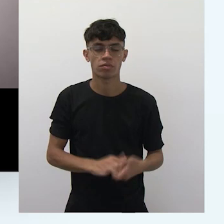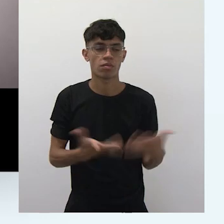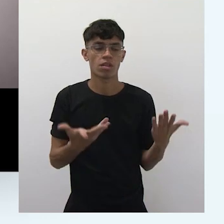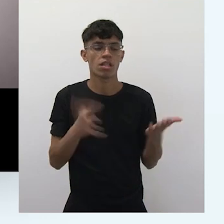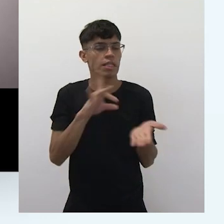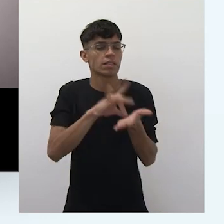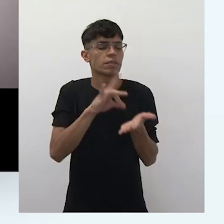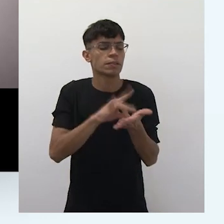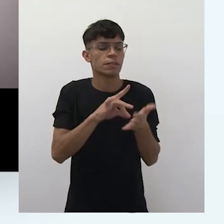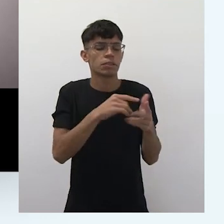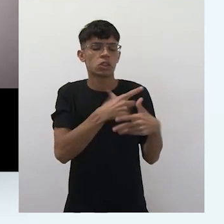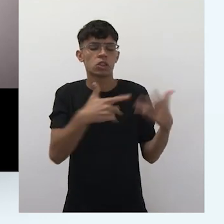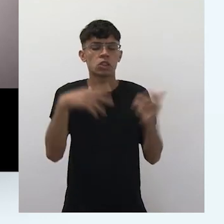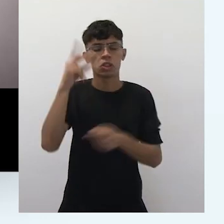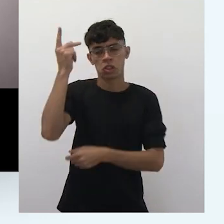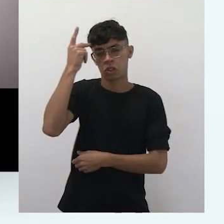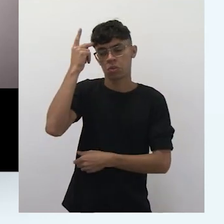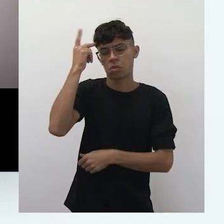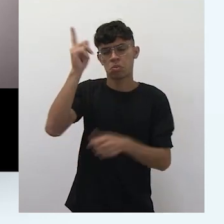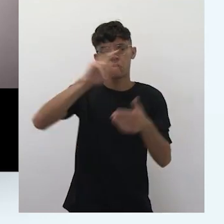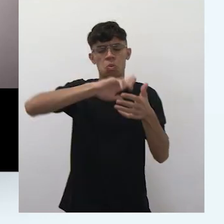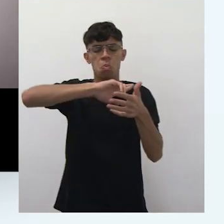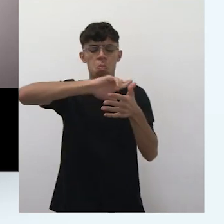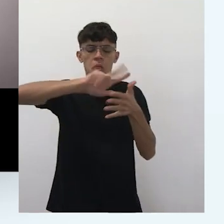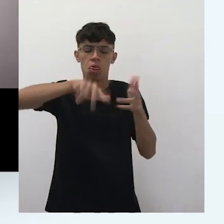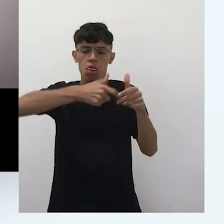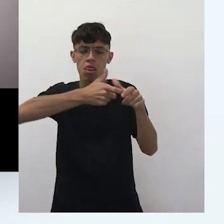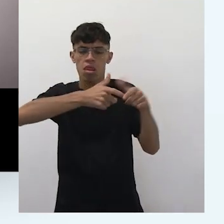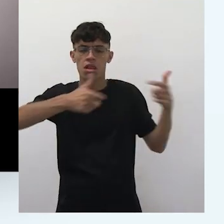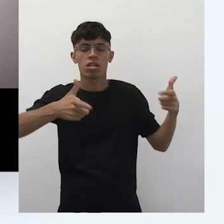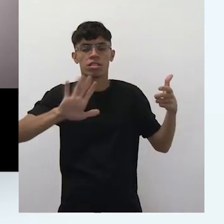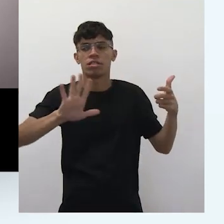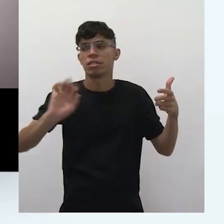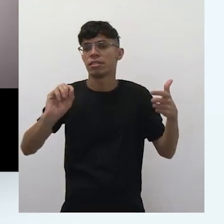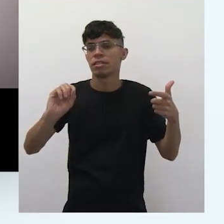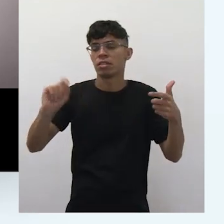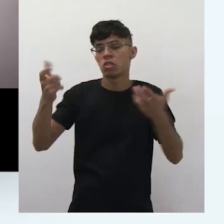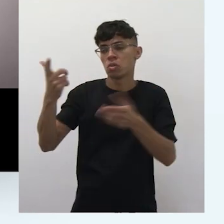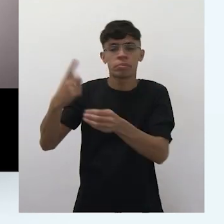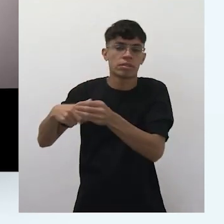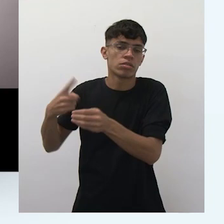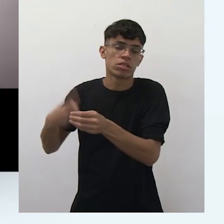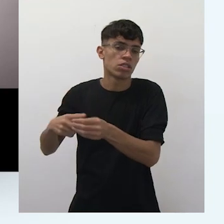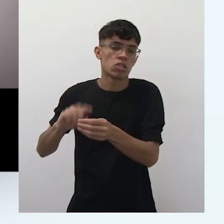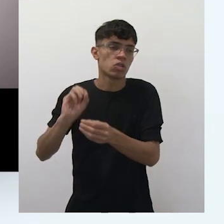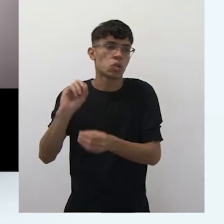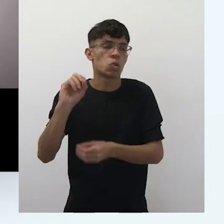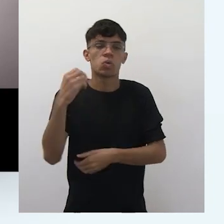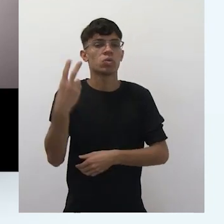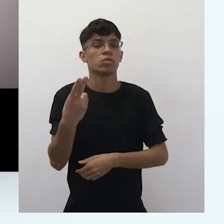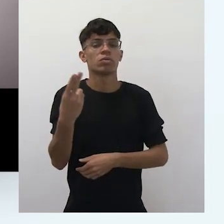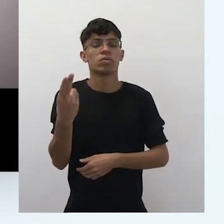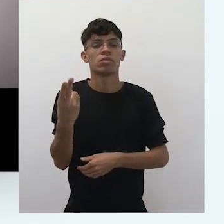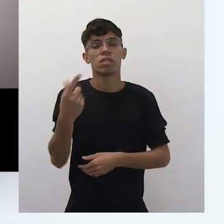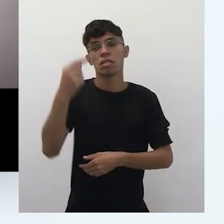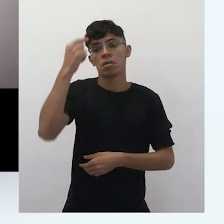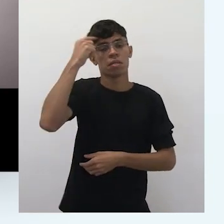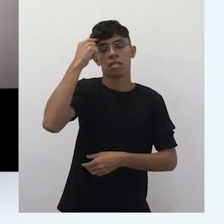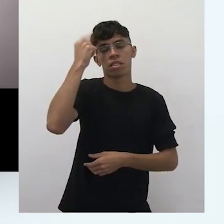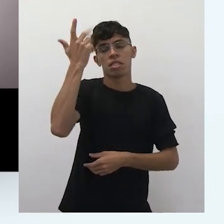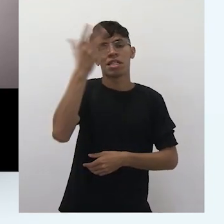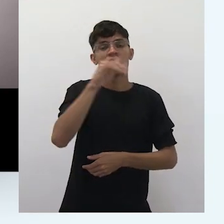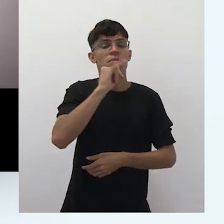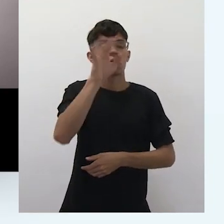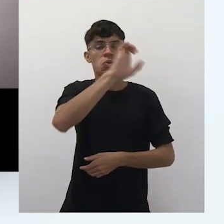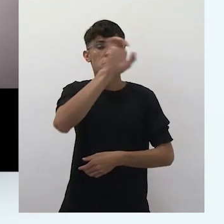São Paulo são bastante diversas, sejam elas numa mesma cidade ou, principalmente, se pensarmos no Estado